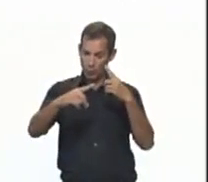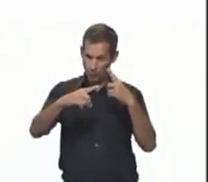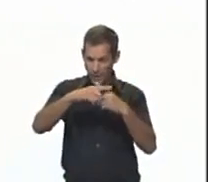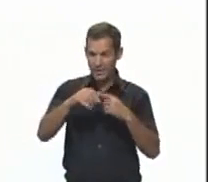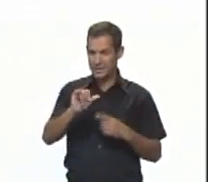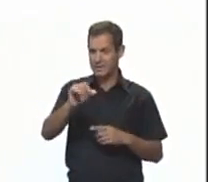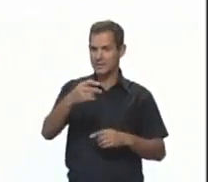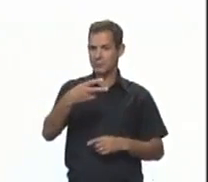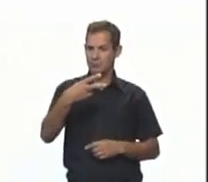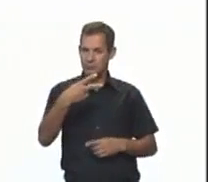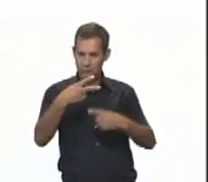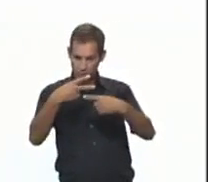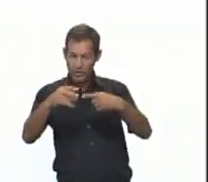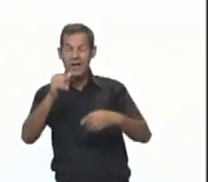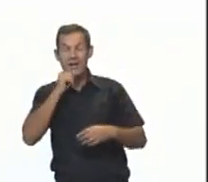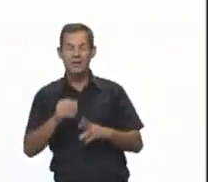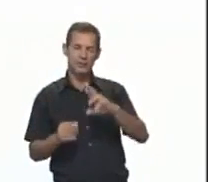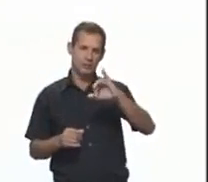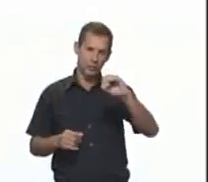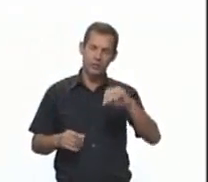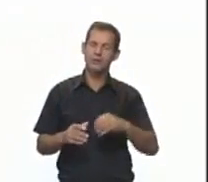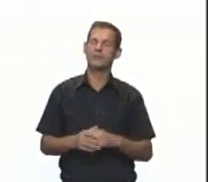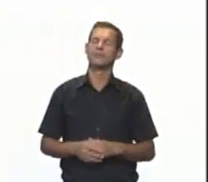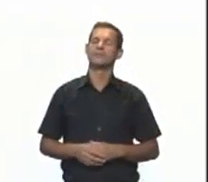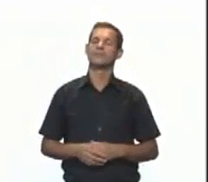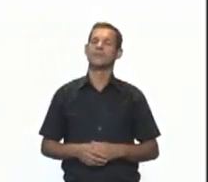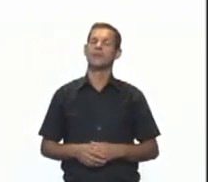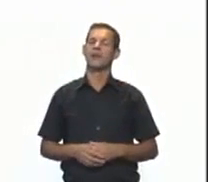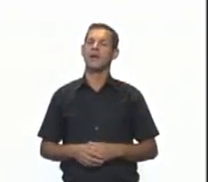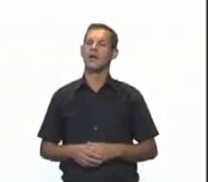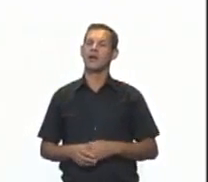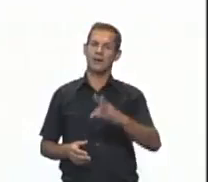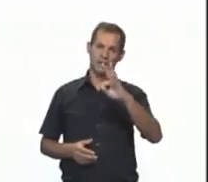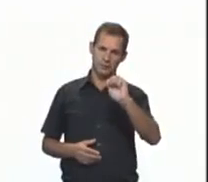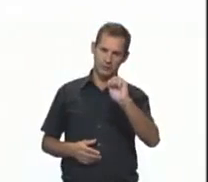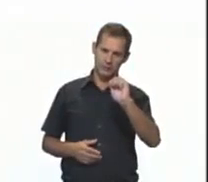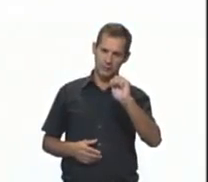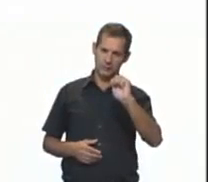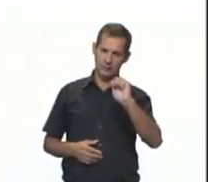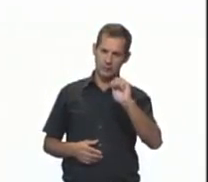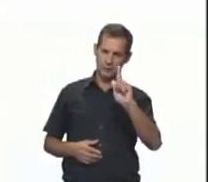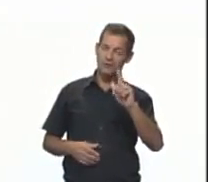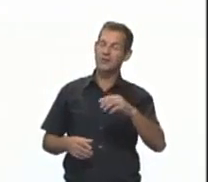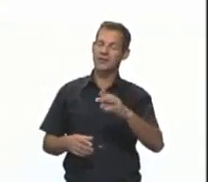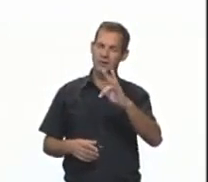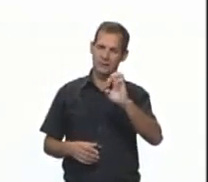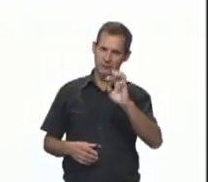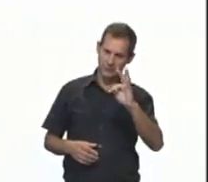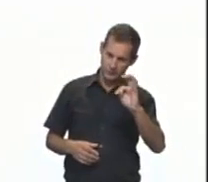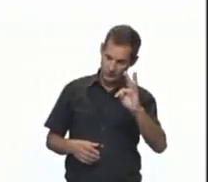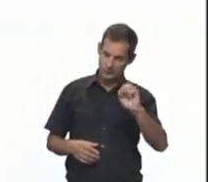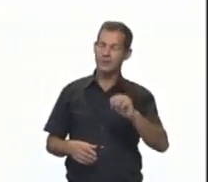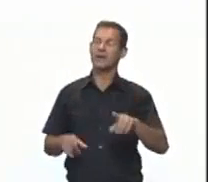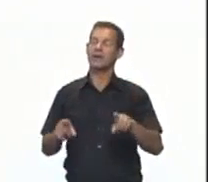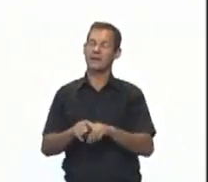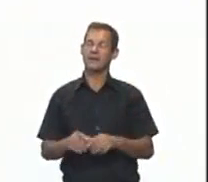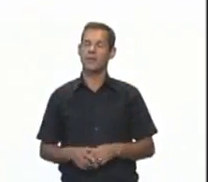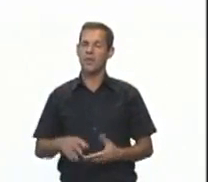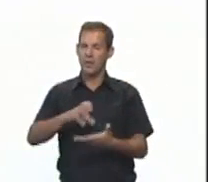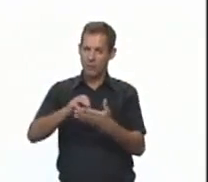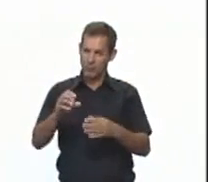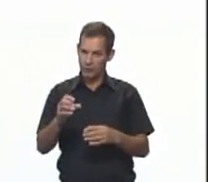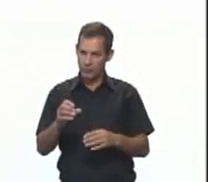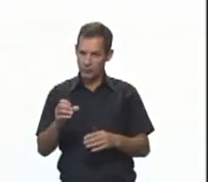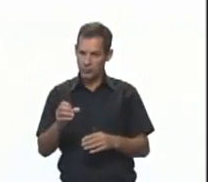ao quadrado. Ou ainda, o raio, a tangente de θ é igual a y sobre x. É uma outra forma da gente